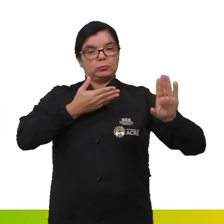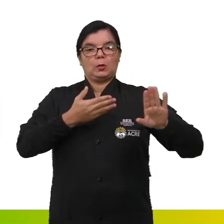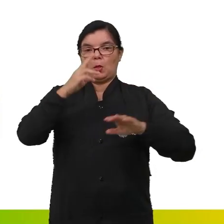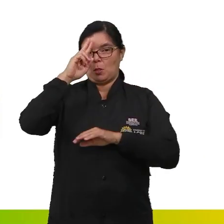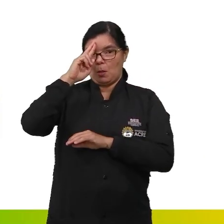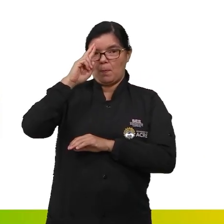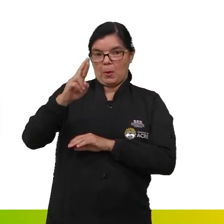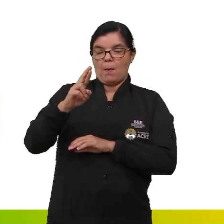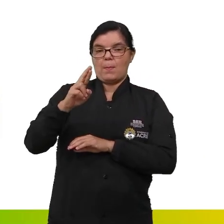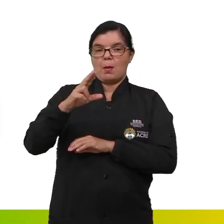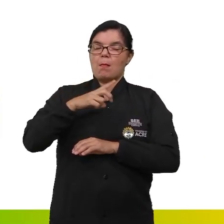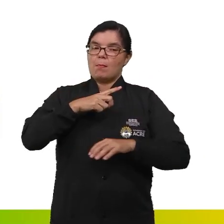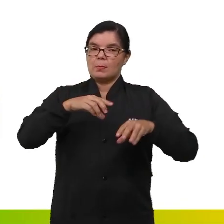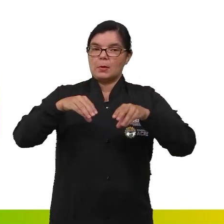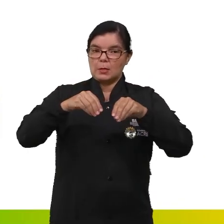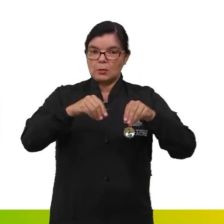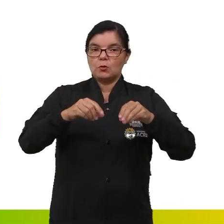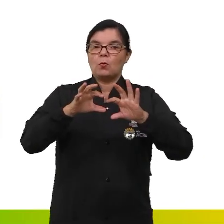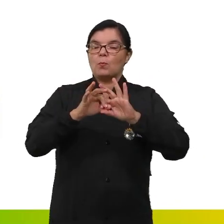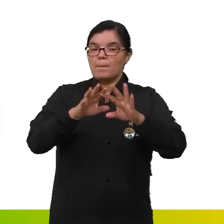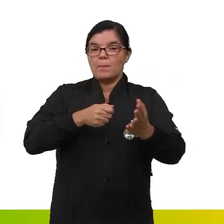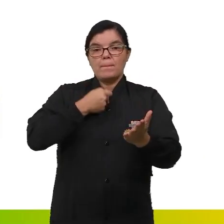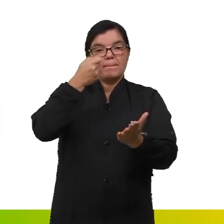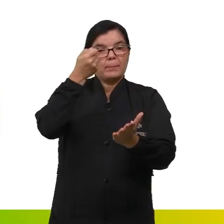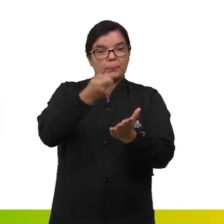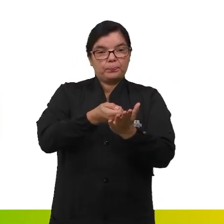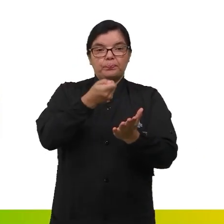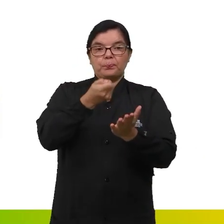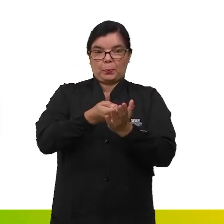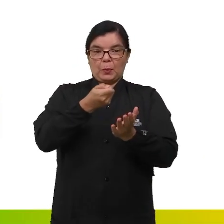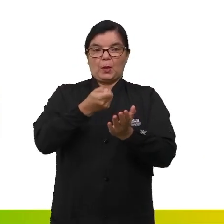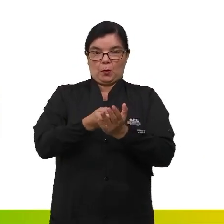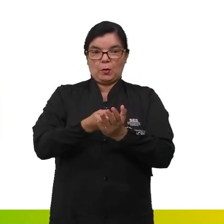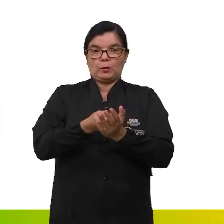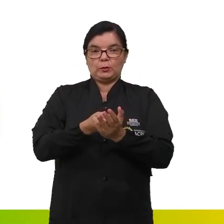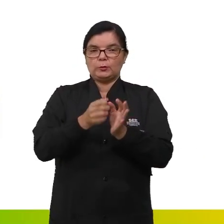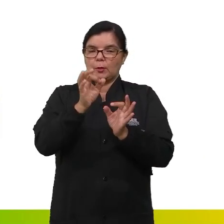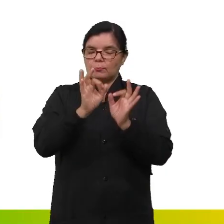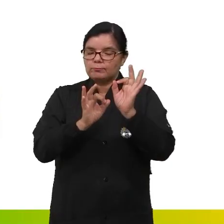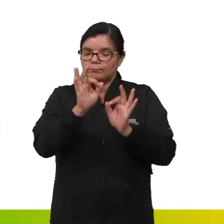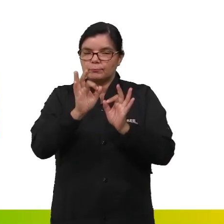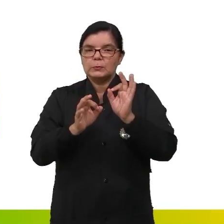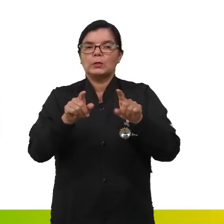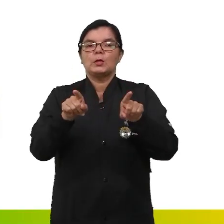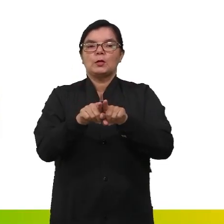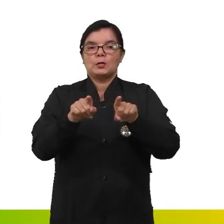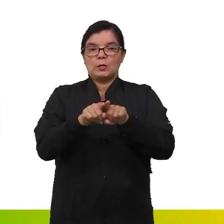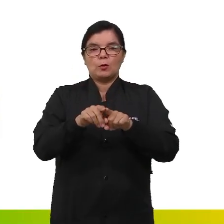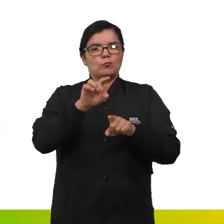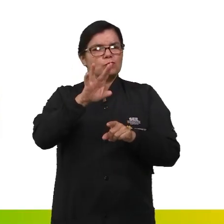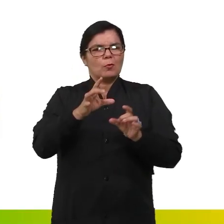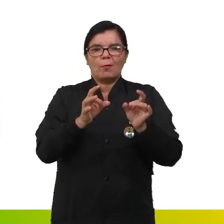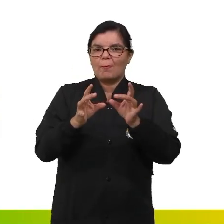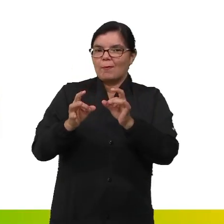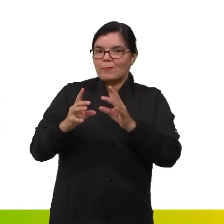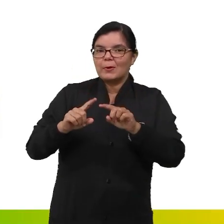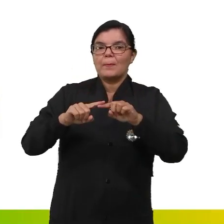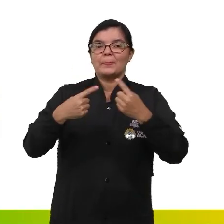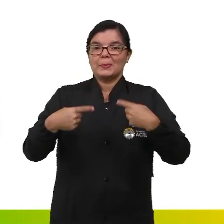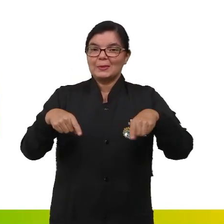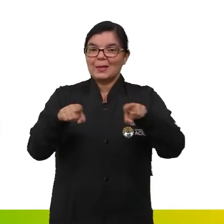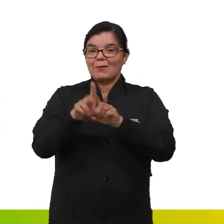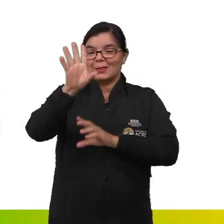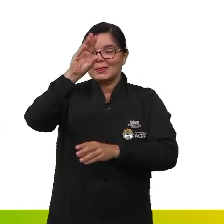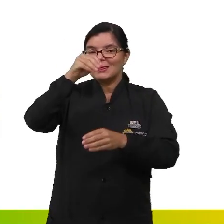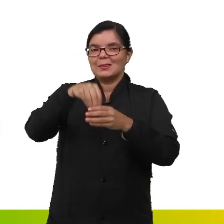o patrão para a terra lhe deixou em pagamento de ordenados vencidos, nem só a venda como o